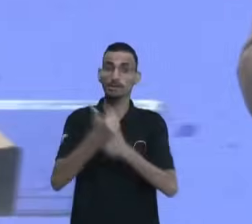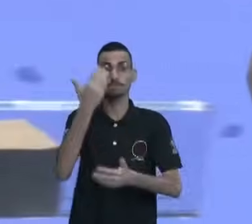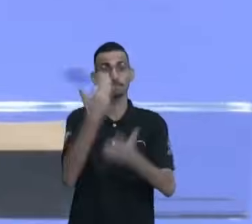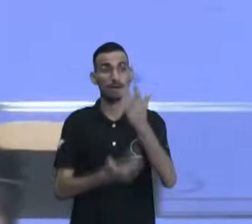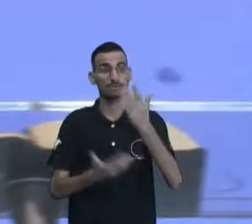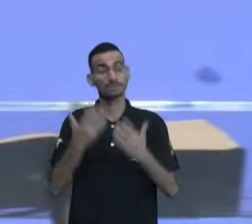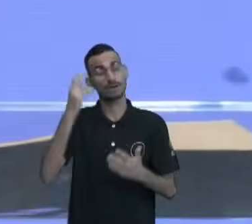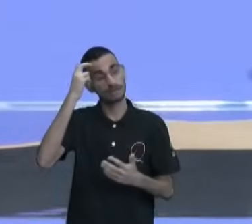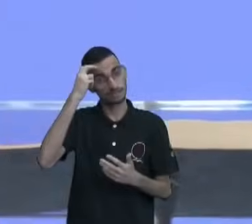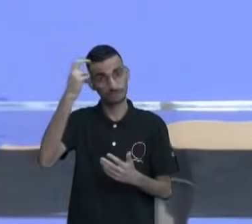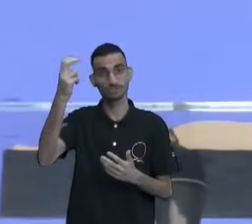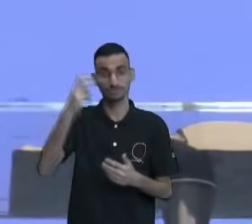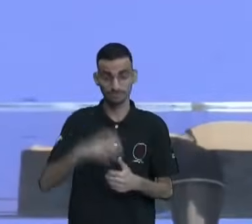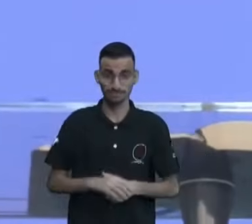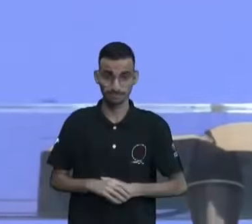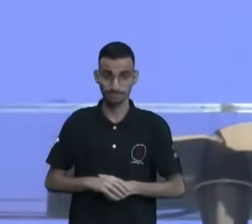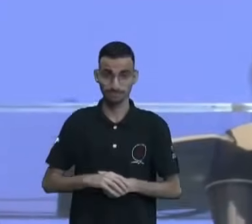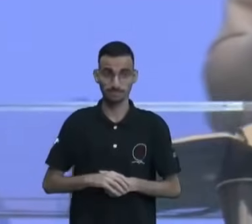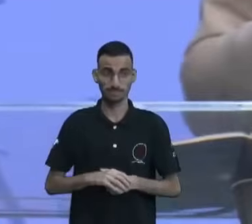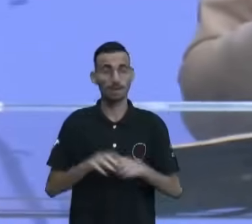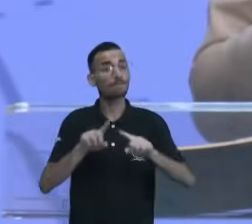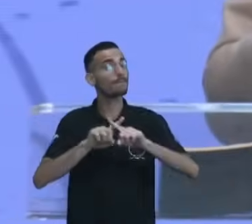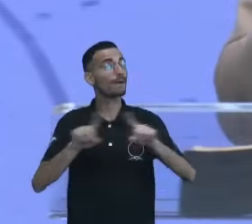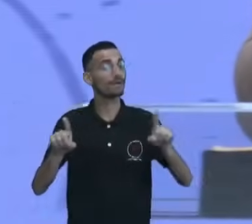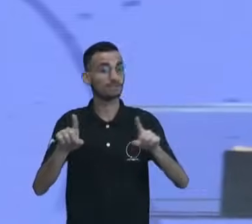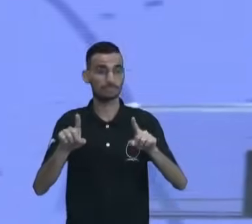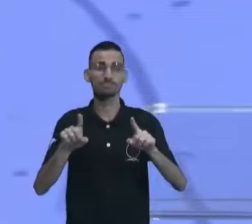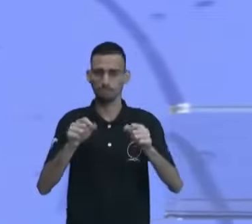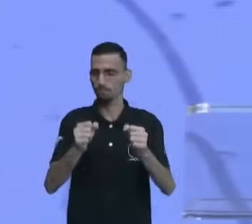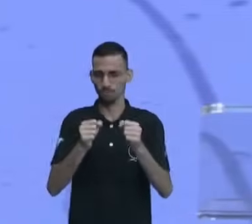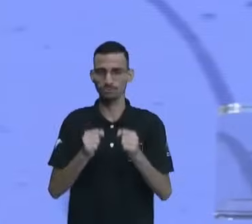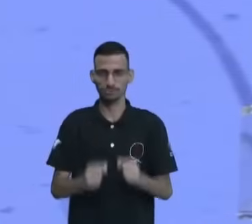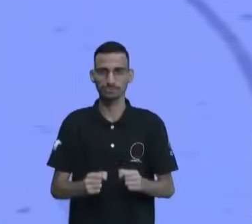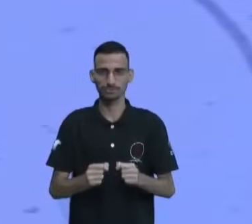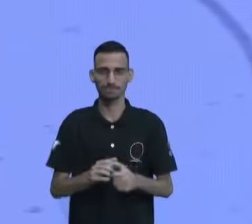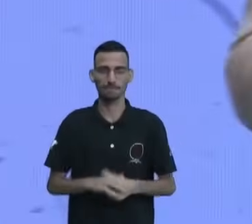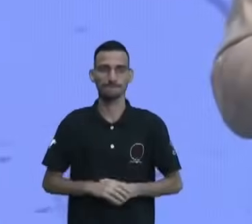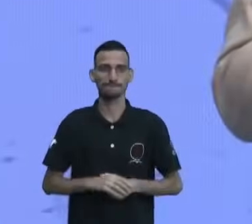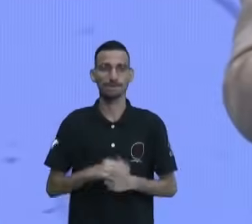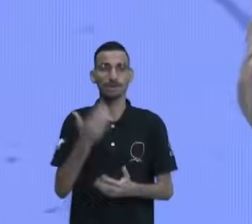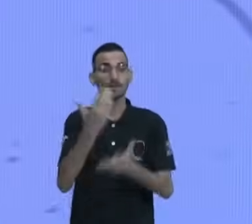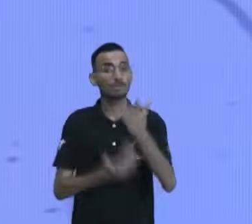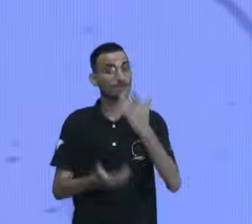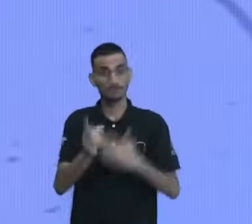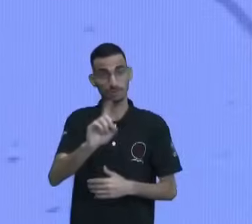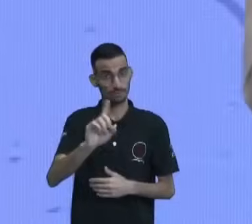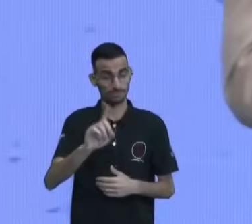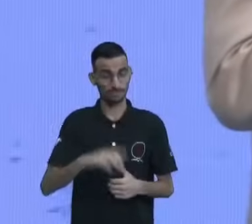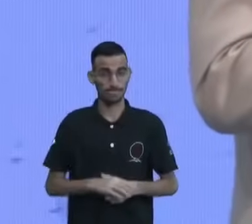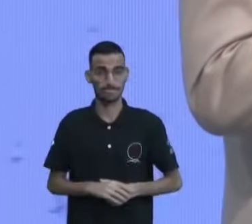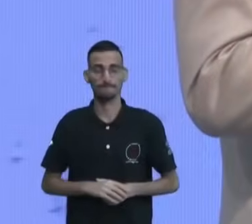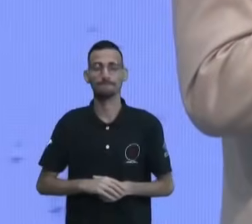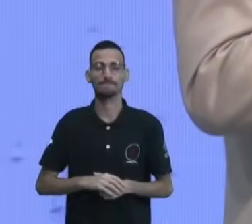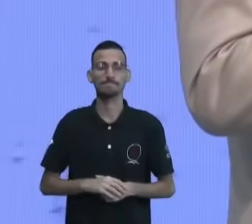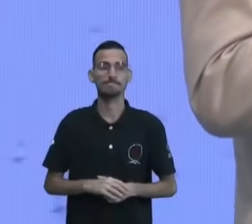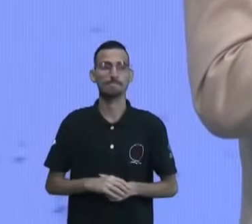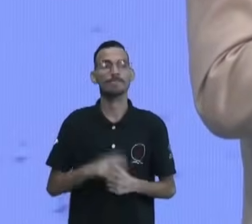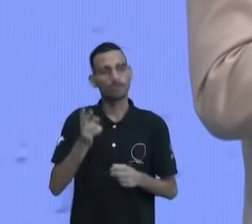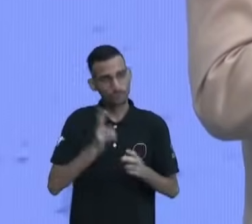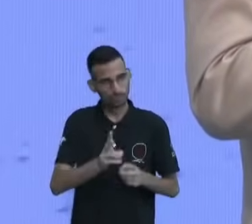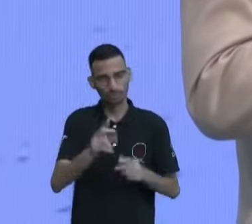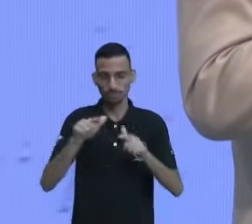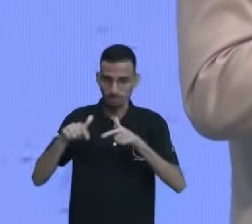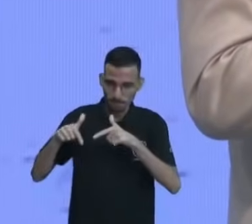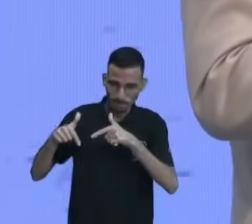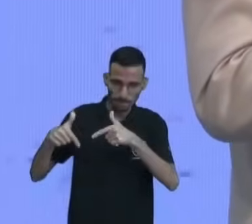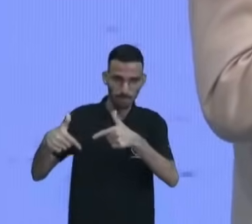mas não perdeu poder ele continua agindo aí Deus tem seus propósitos então a